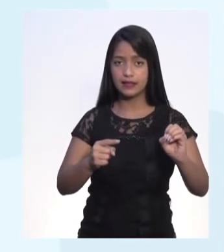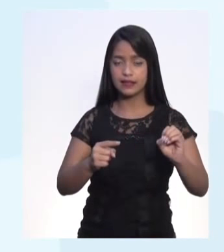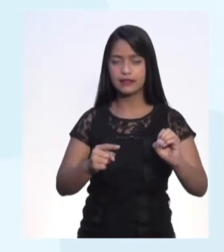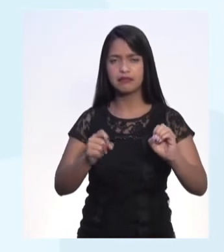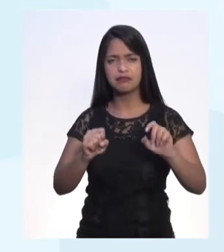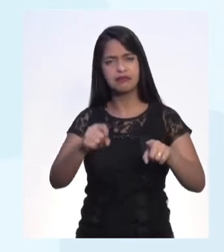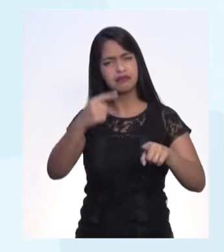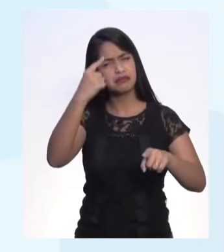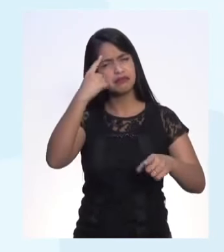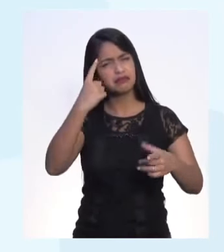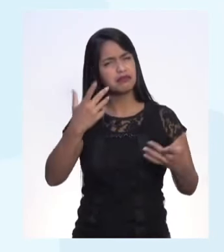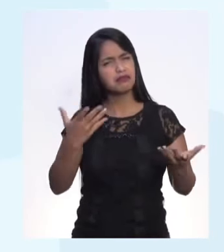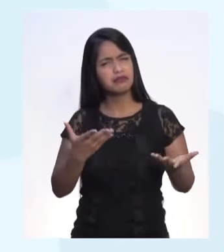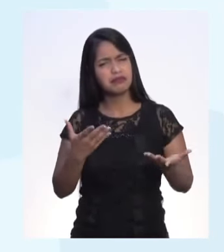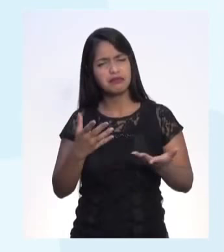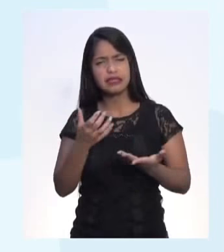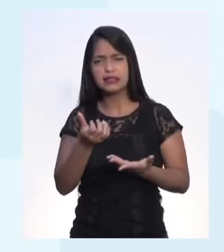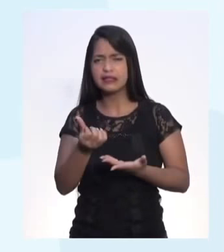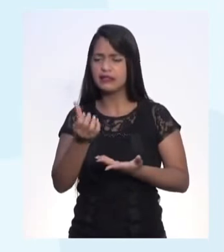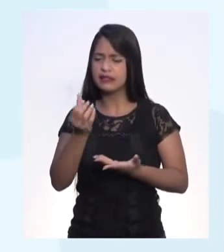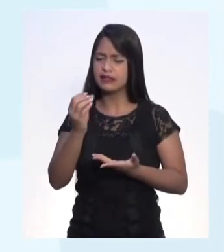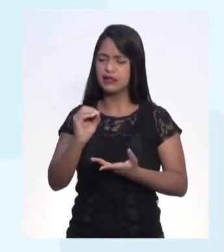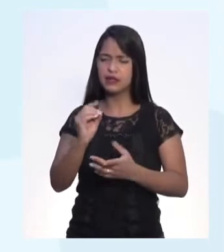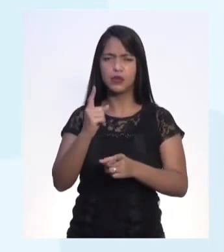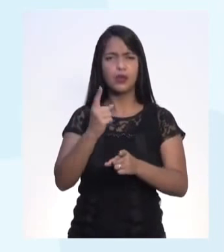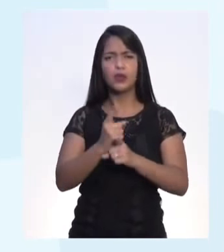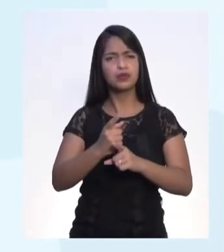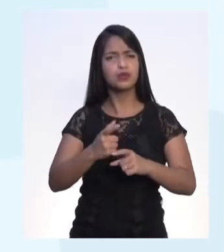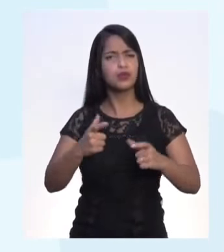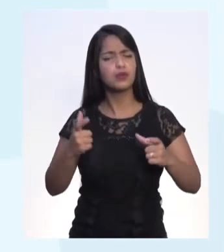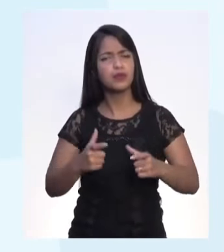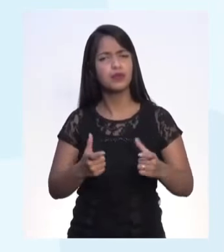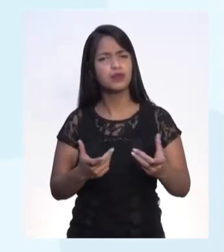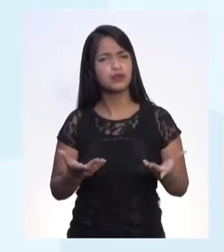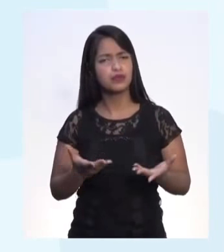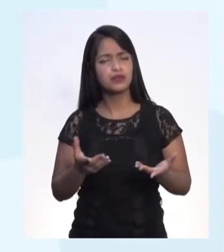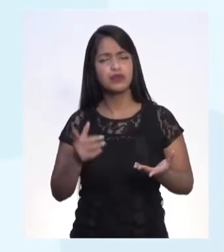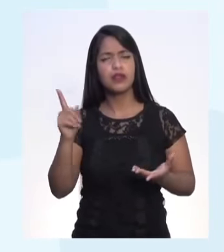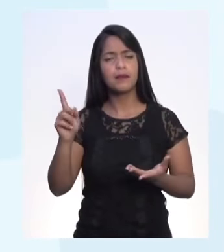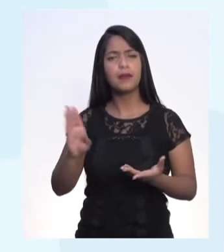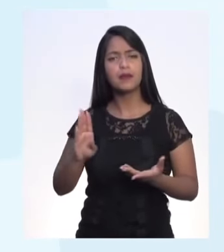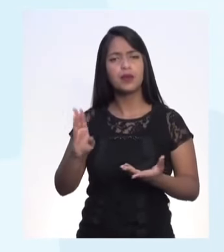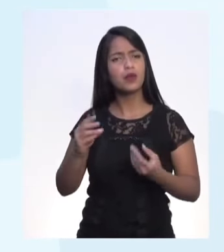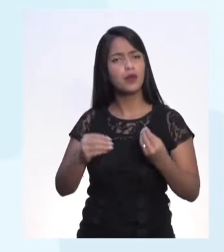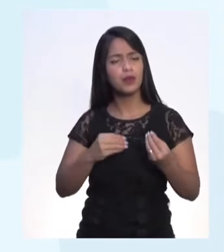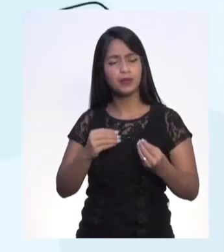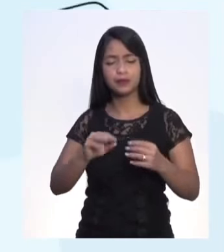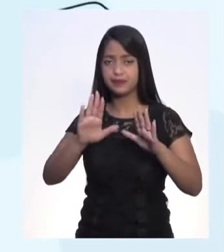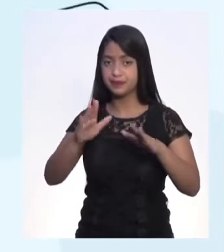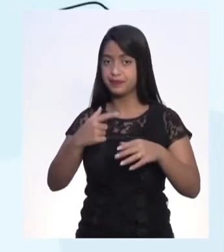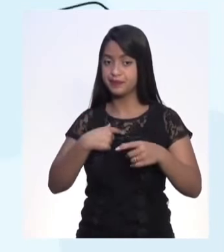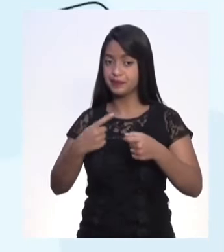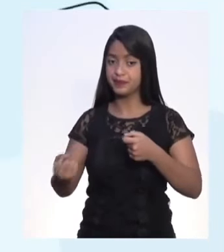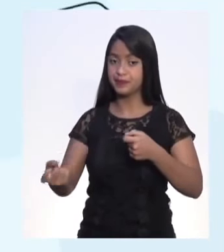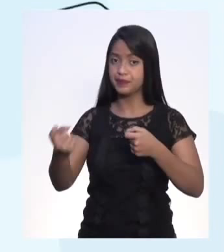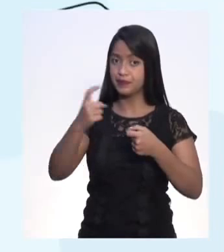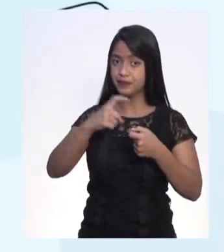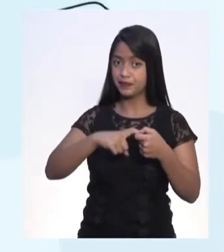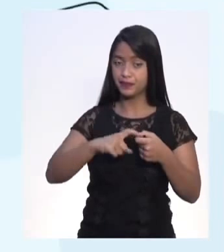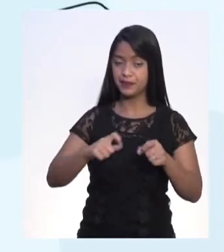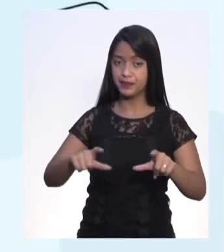ser o professor onde que aparece a base de 60 lá no sistema de numeração babilônico eu vou voltar aqui